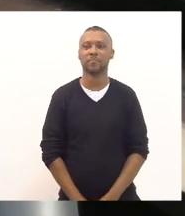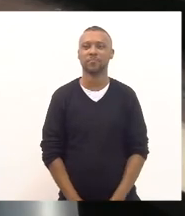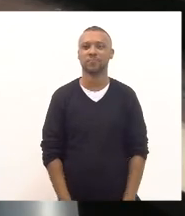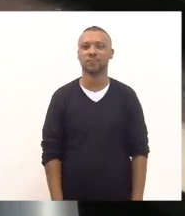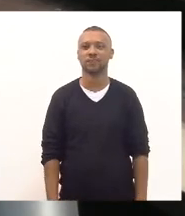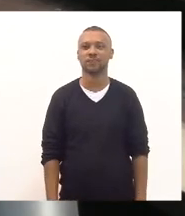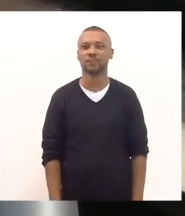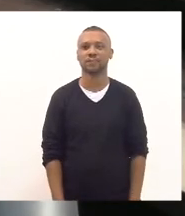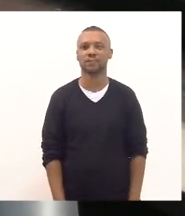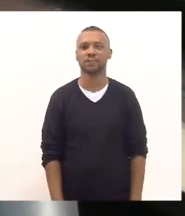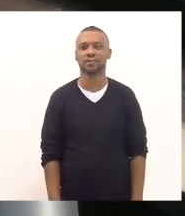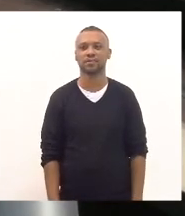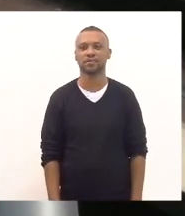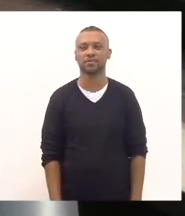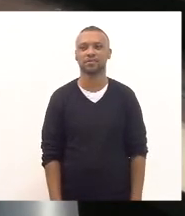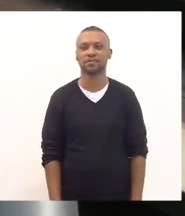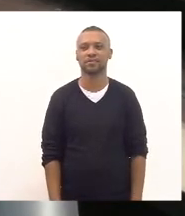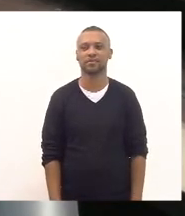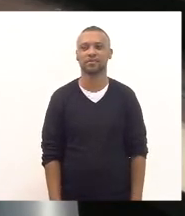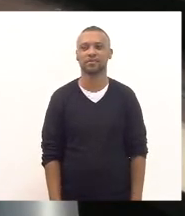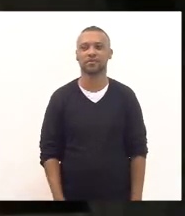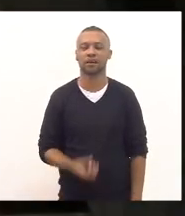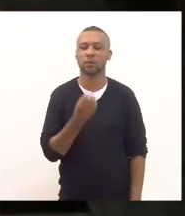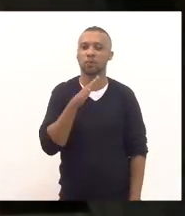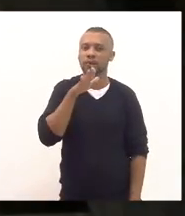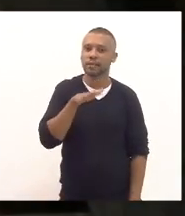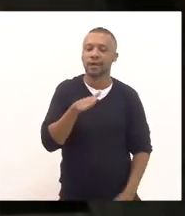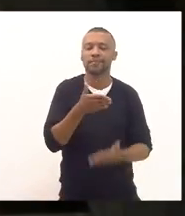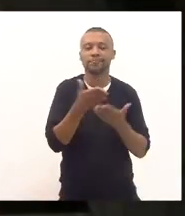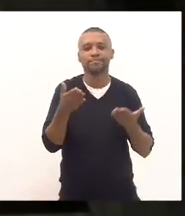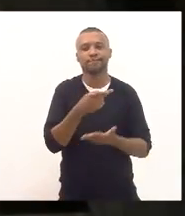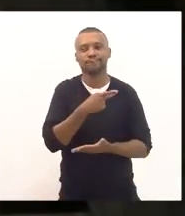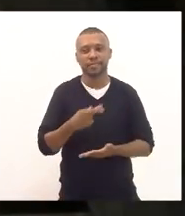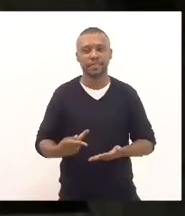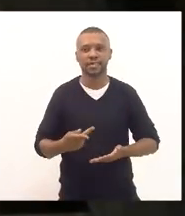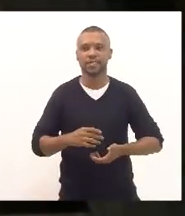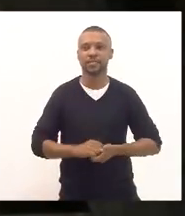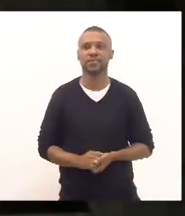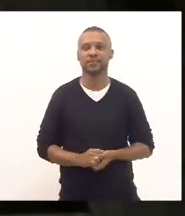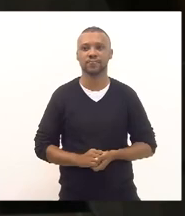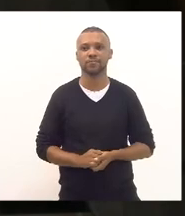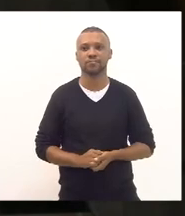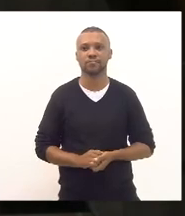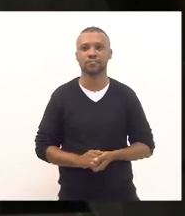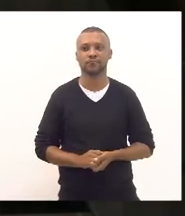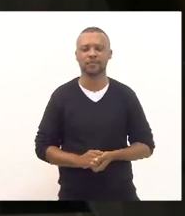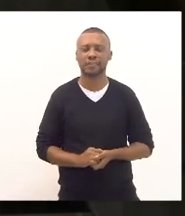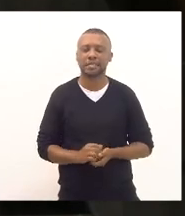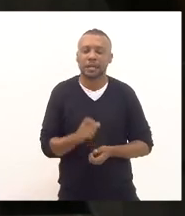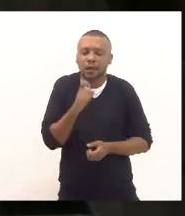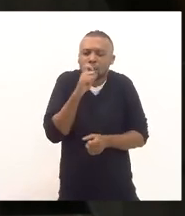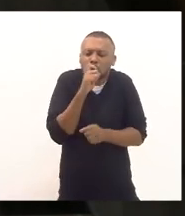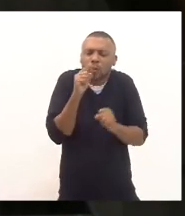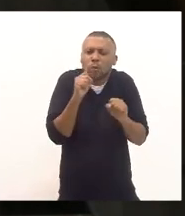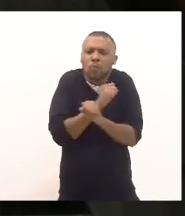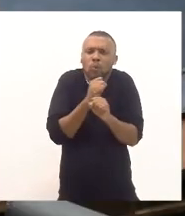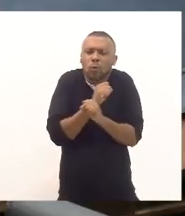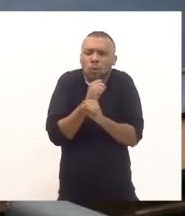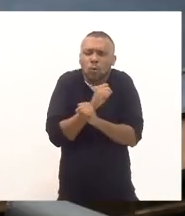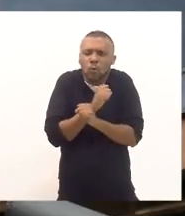E aí Oi boa tarde senhora presidente Presidente está muito frio aqui dentro